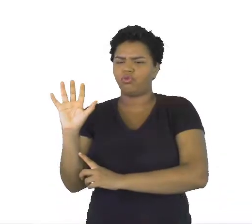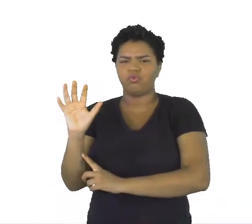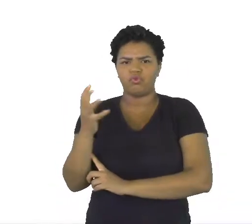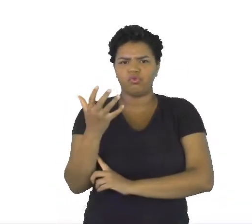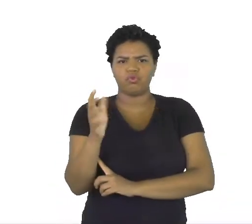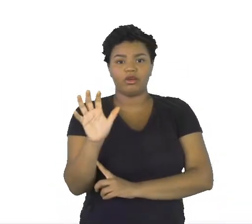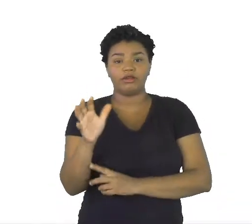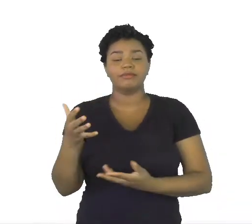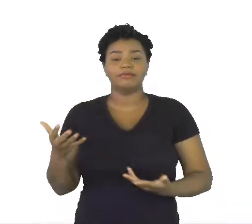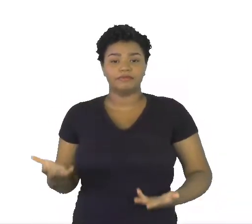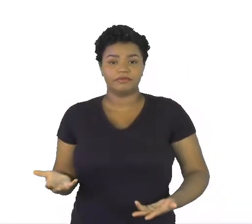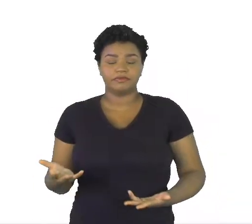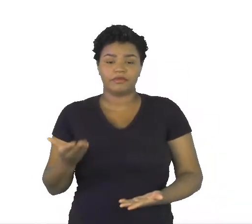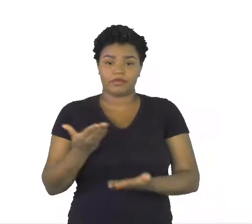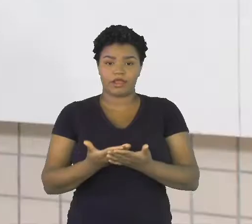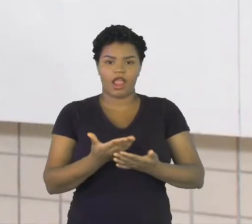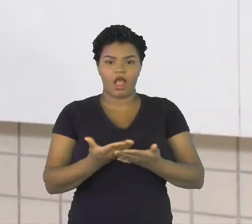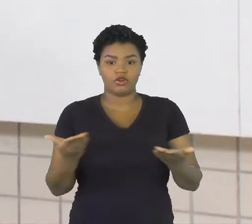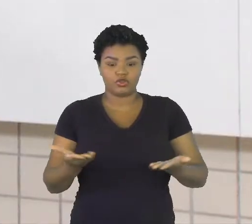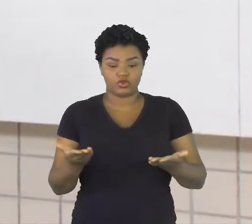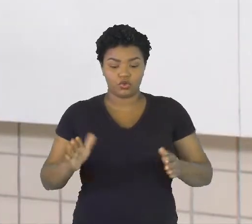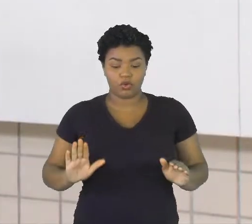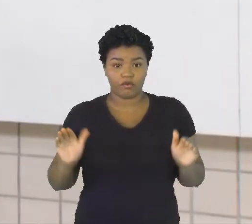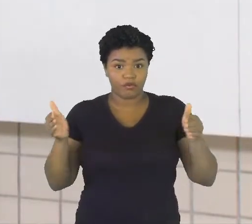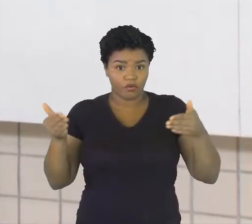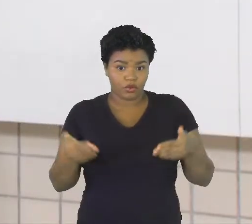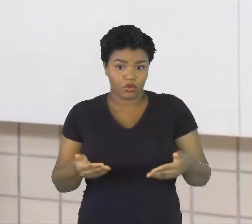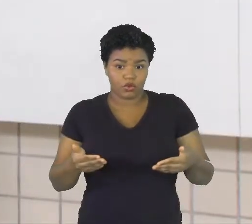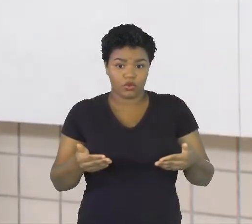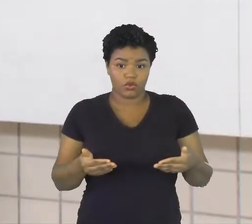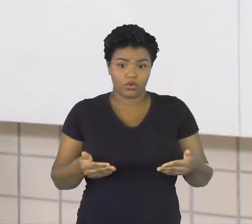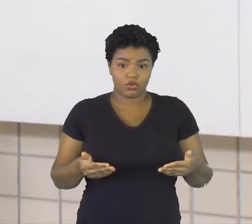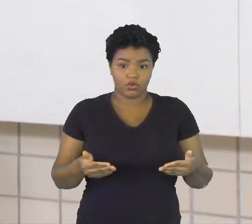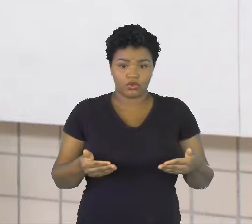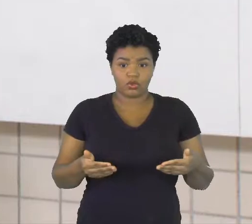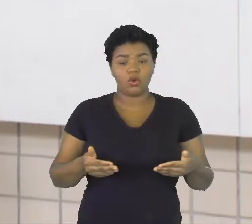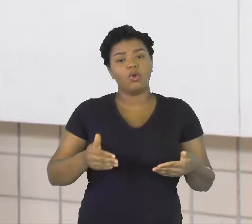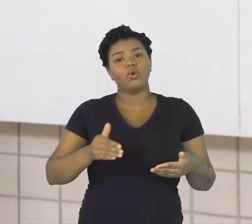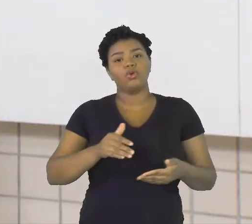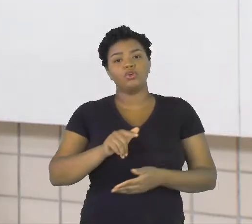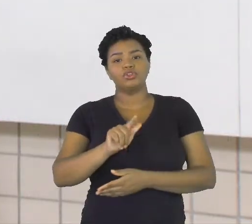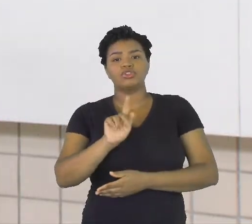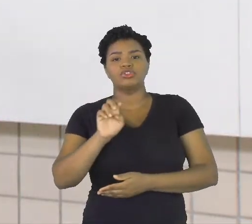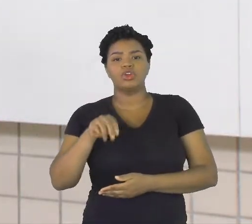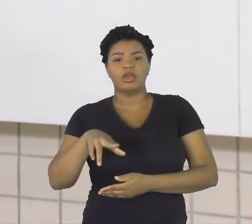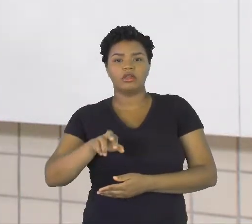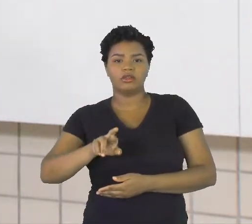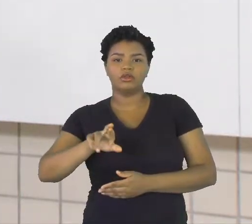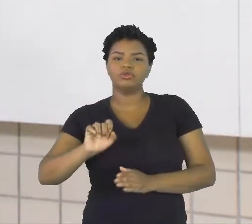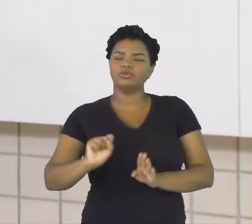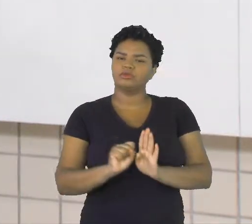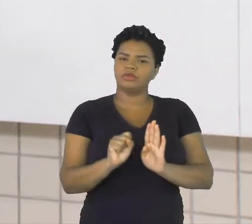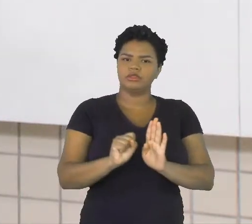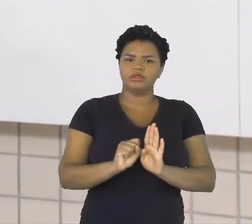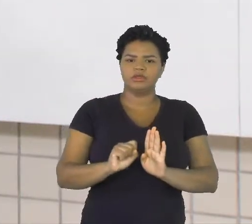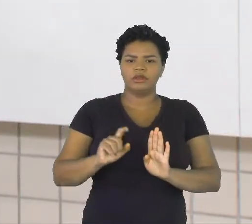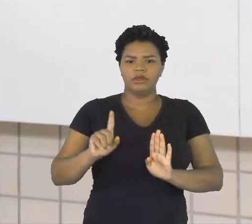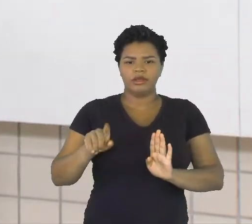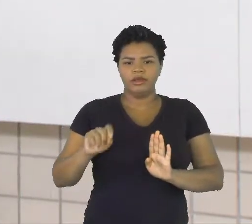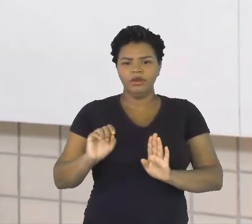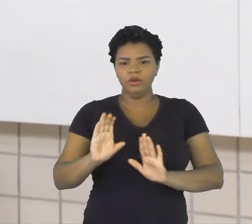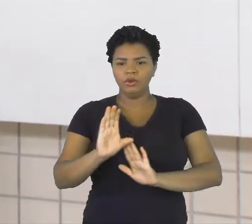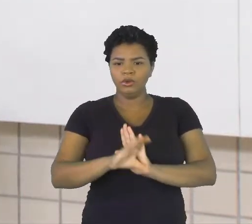Na aula de hoje iremos focar sobre o gênero do substantivo, ou seja, o